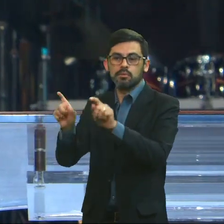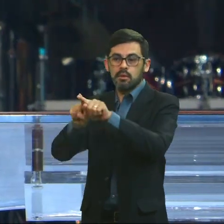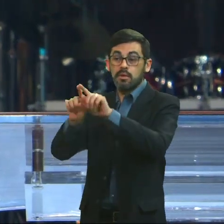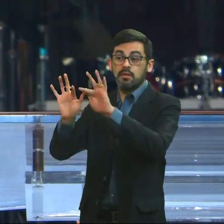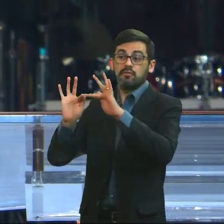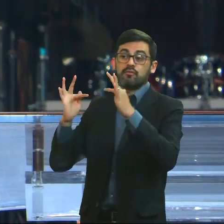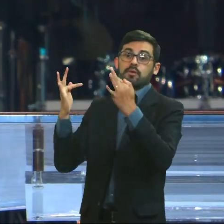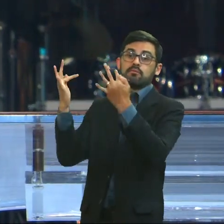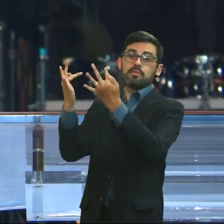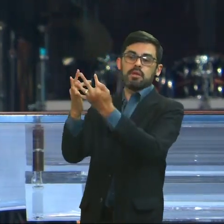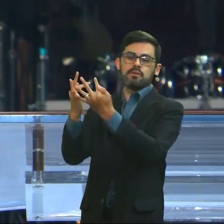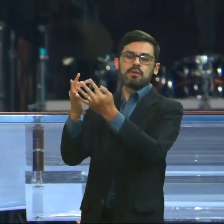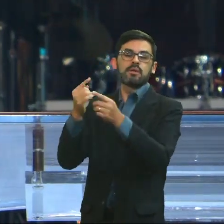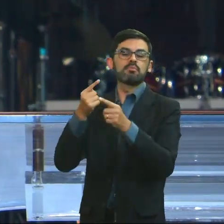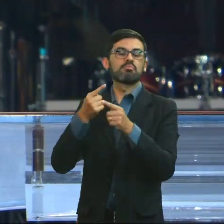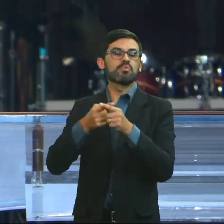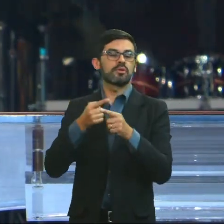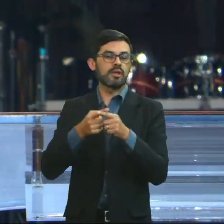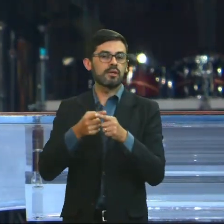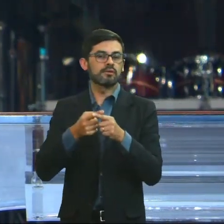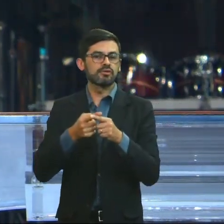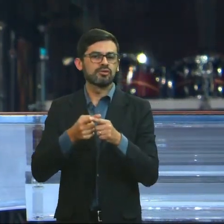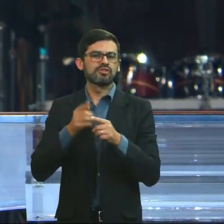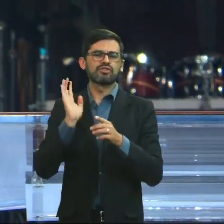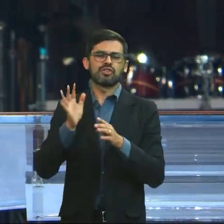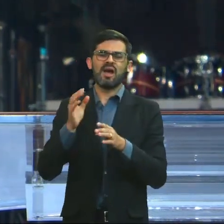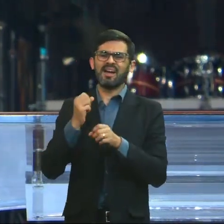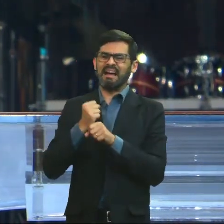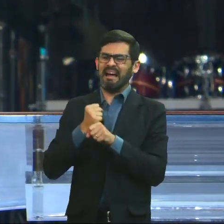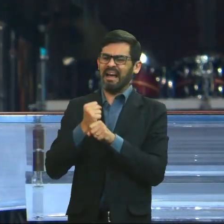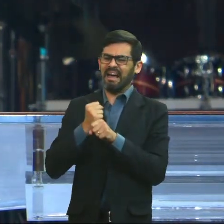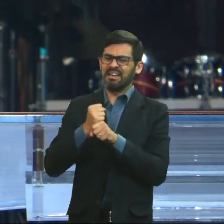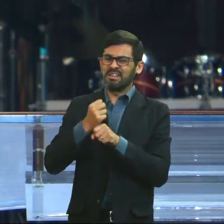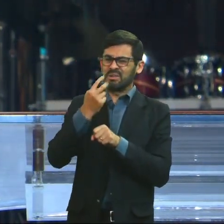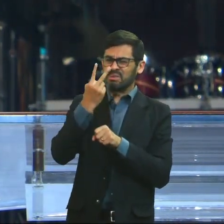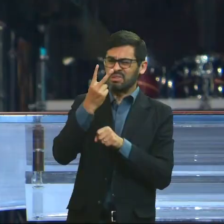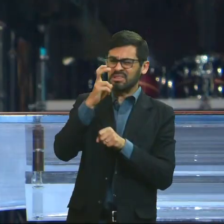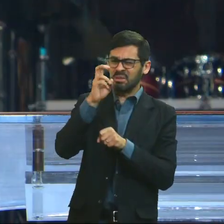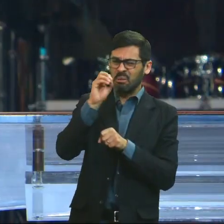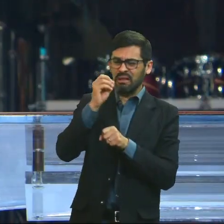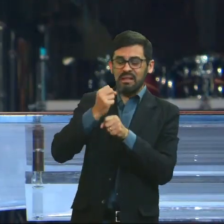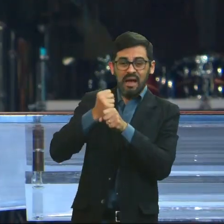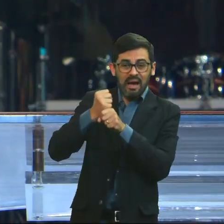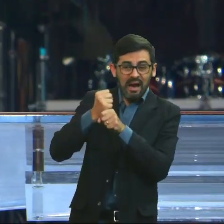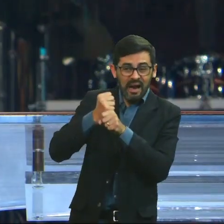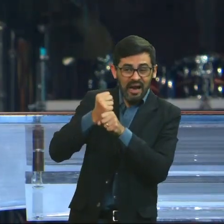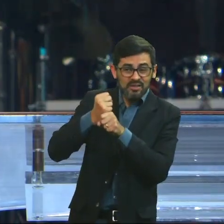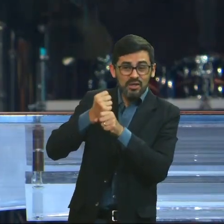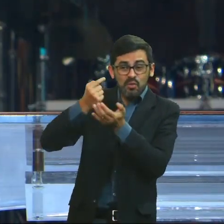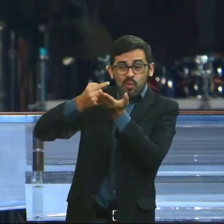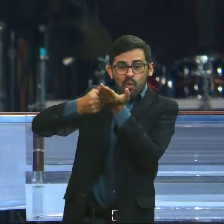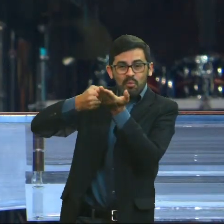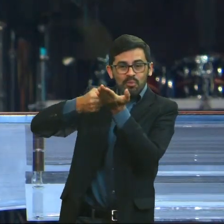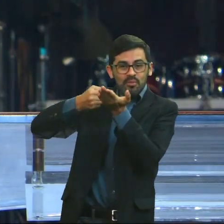casa. Por quê? Já tinham se passado 250 anos daquele